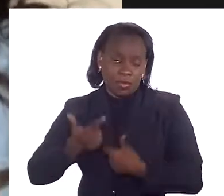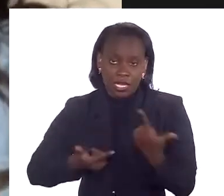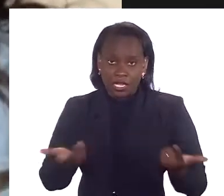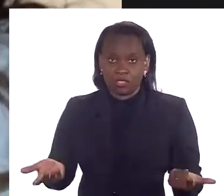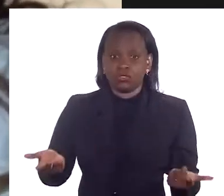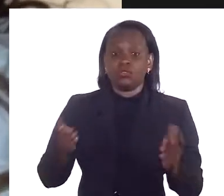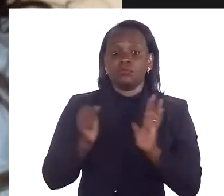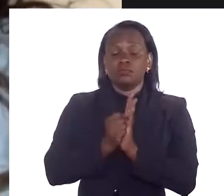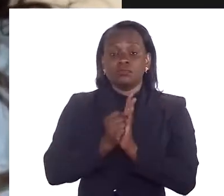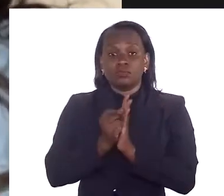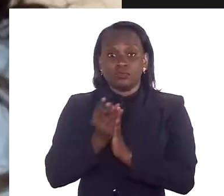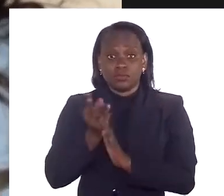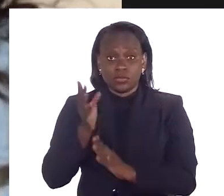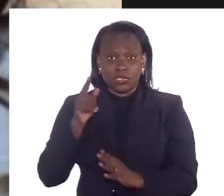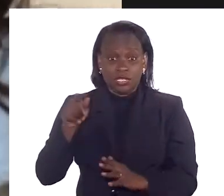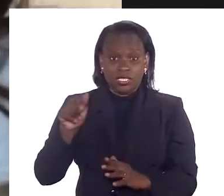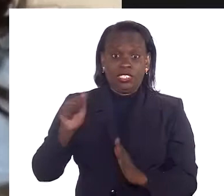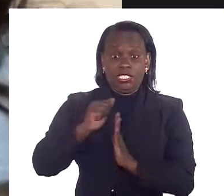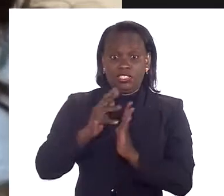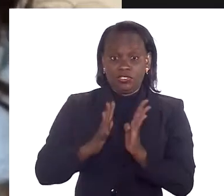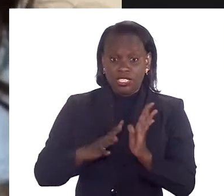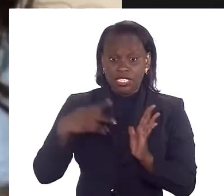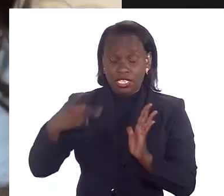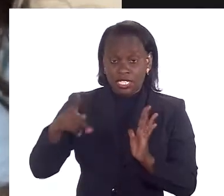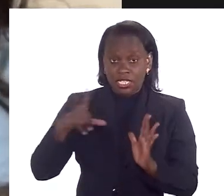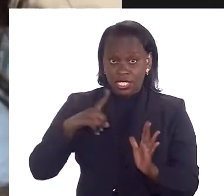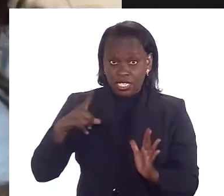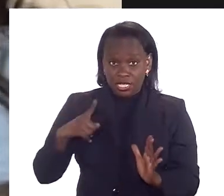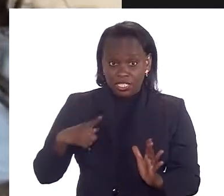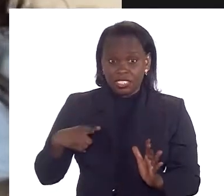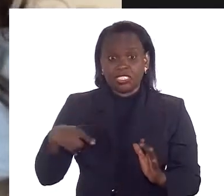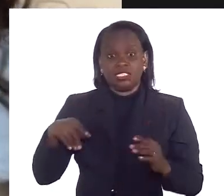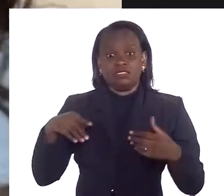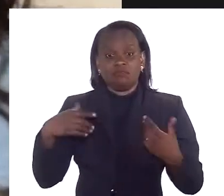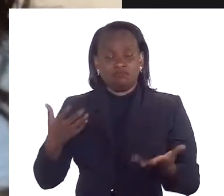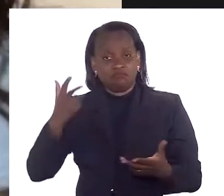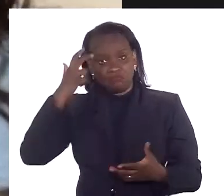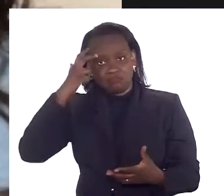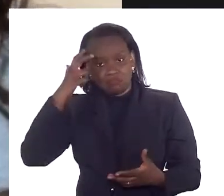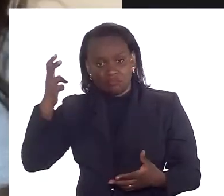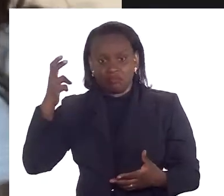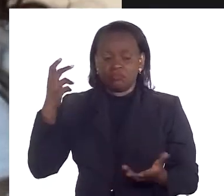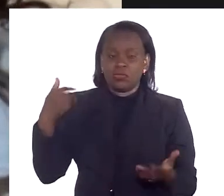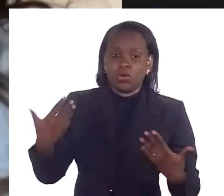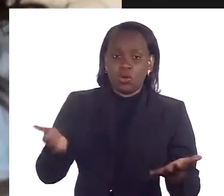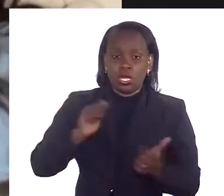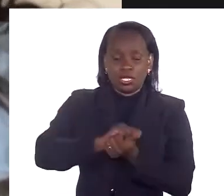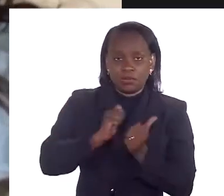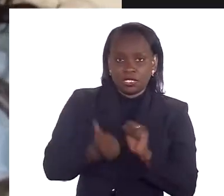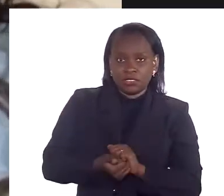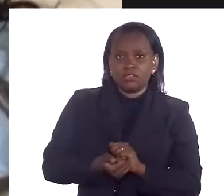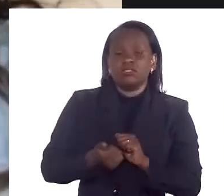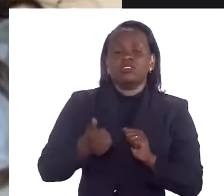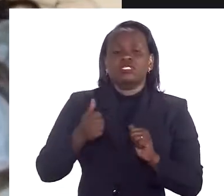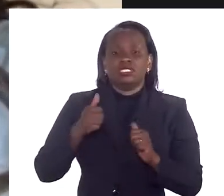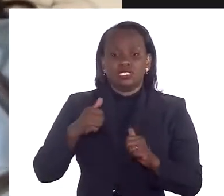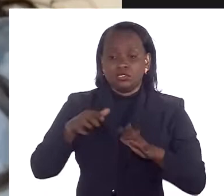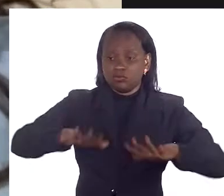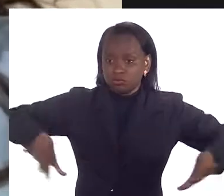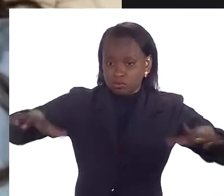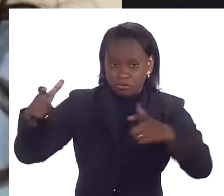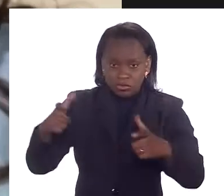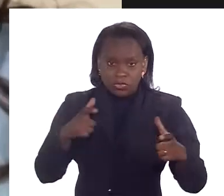laboral. E aí, muitas vezes, essas atividades que o indivíduo apresenta, tanto na parte intelectual quanto na parte adaptativa